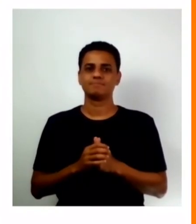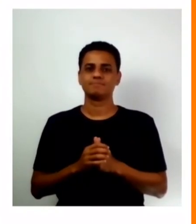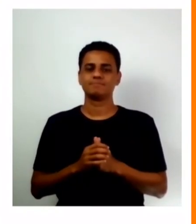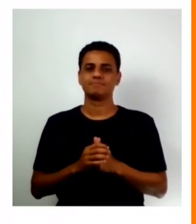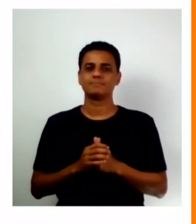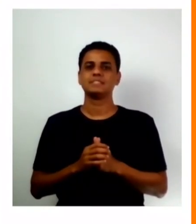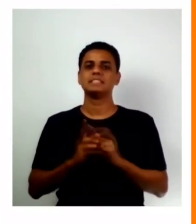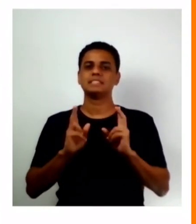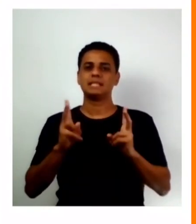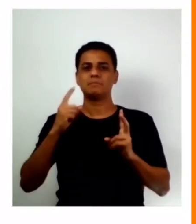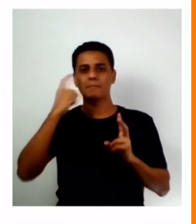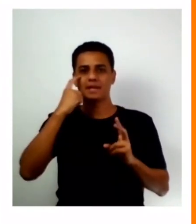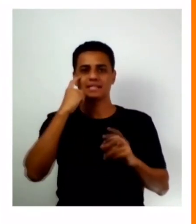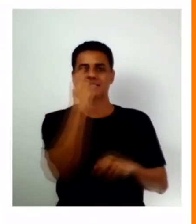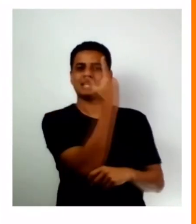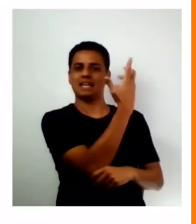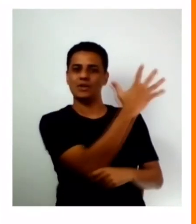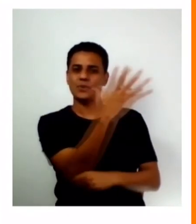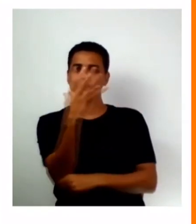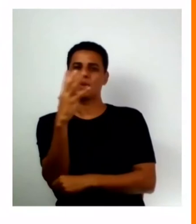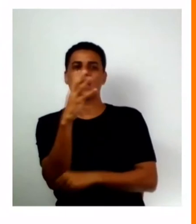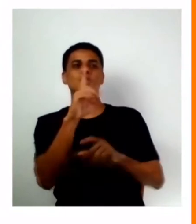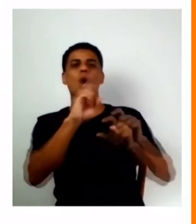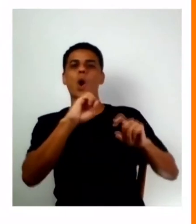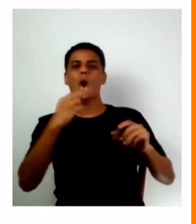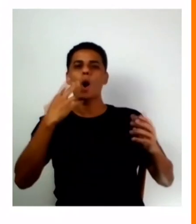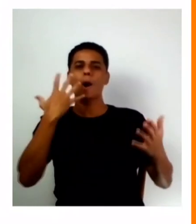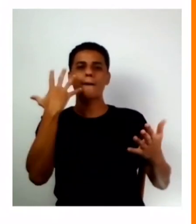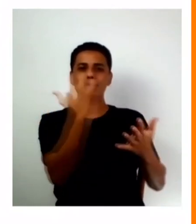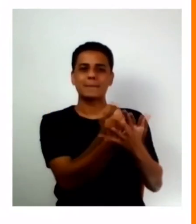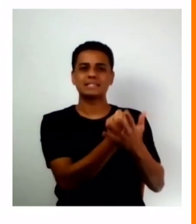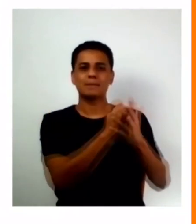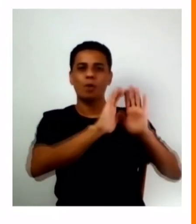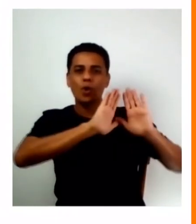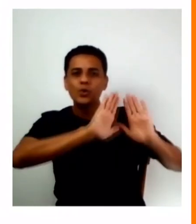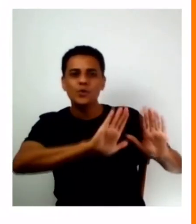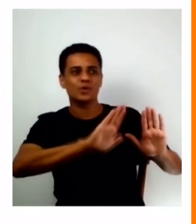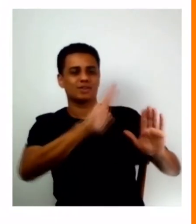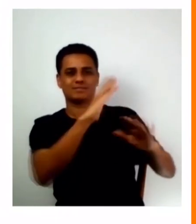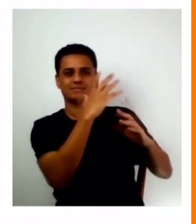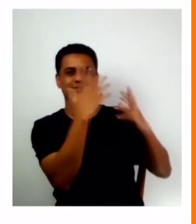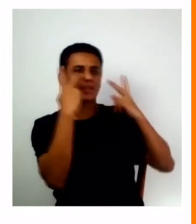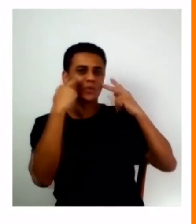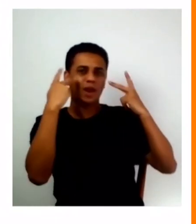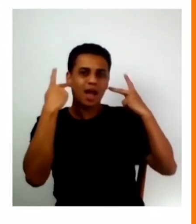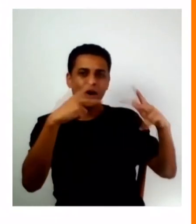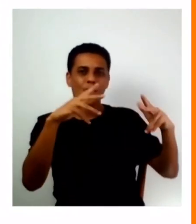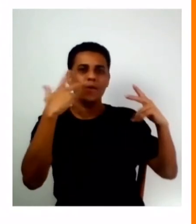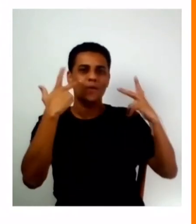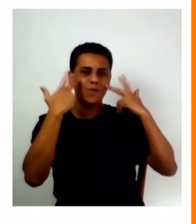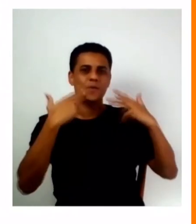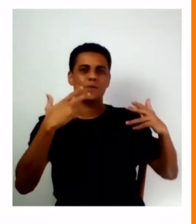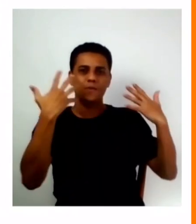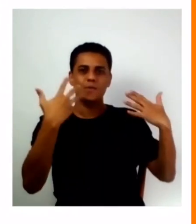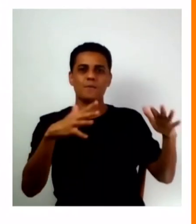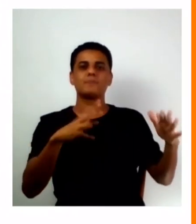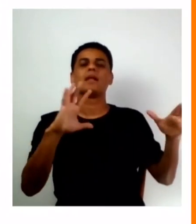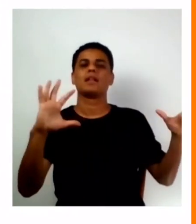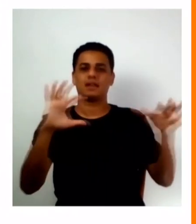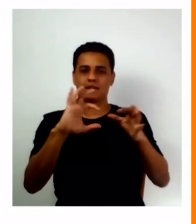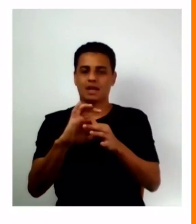ou o patrimônio natural, na visão amplia do conceito de patrimônio cultural,